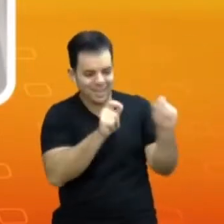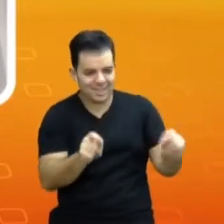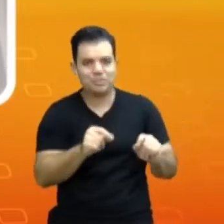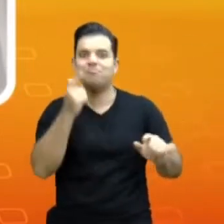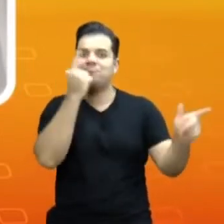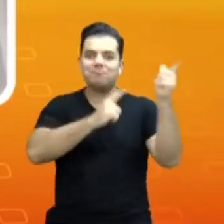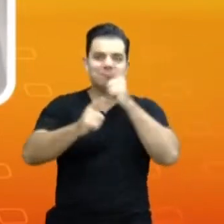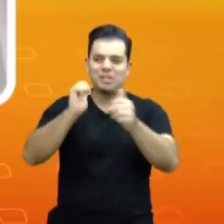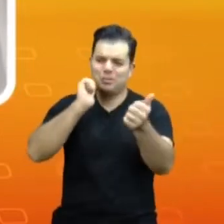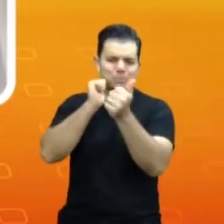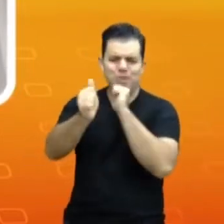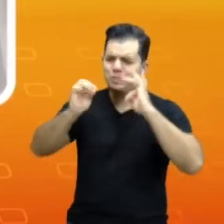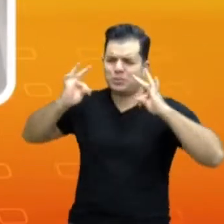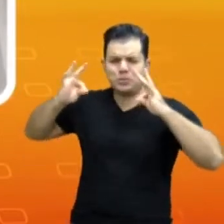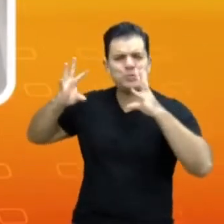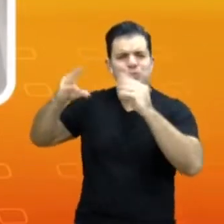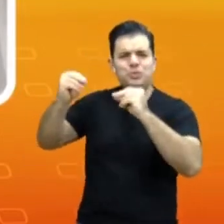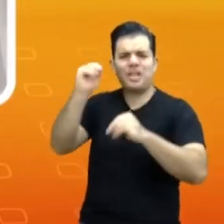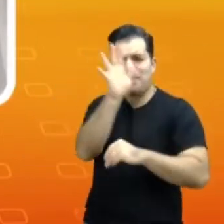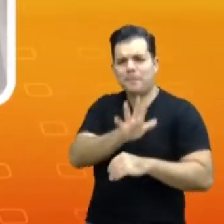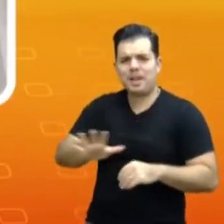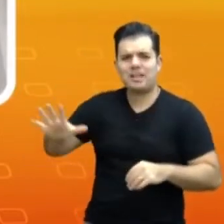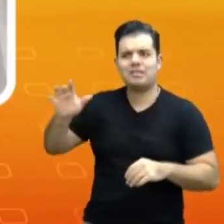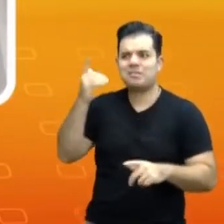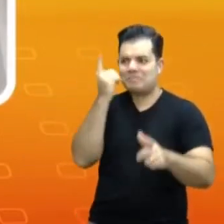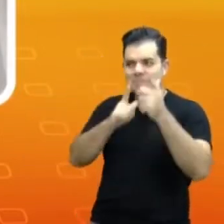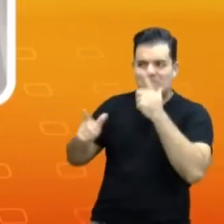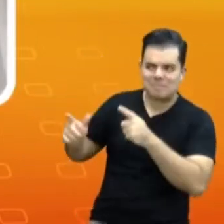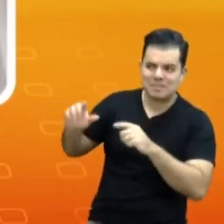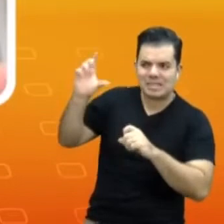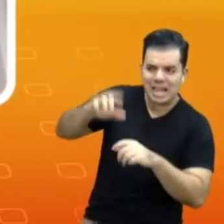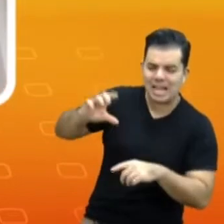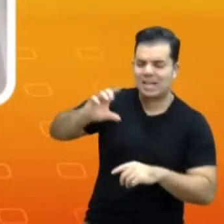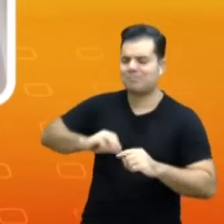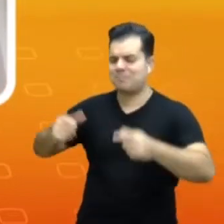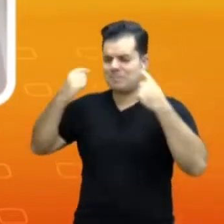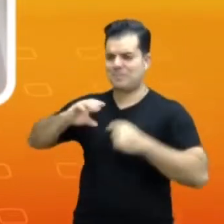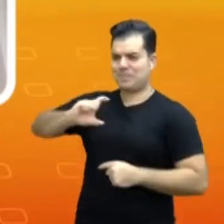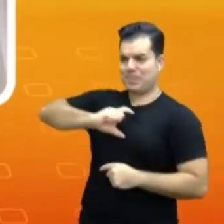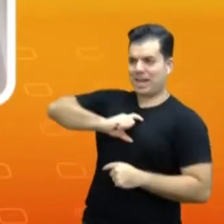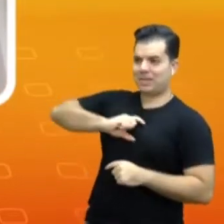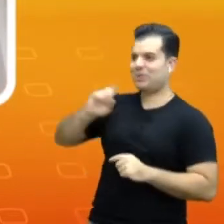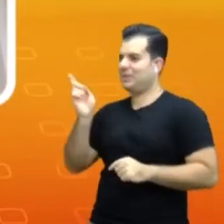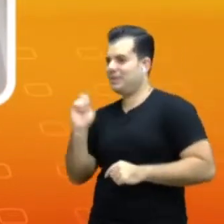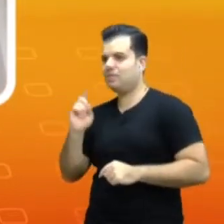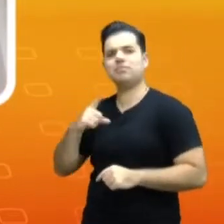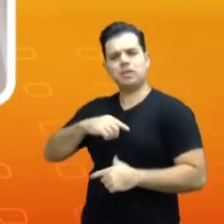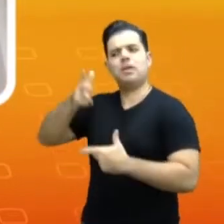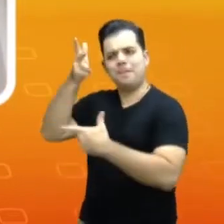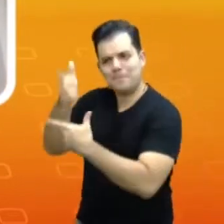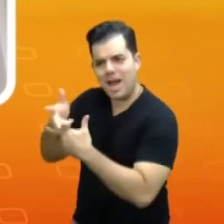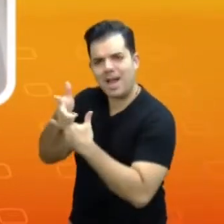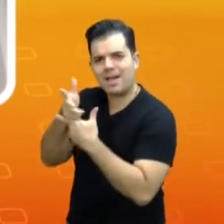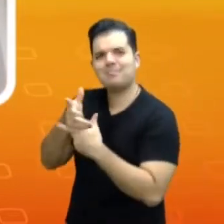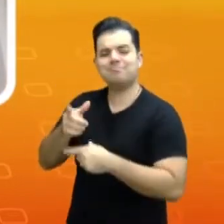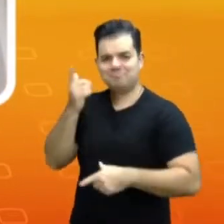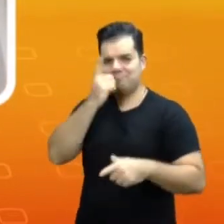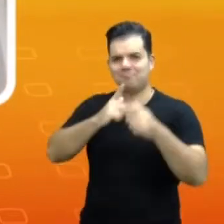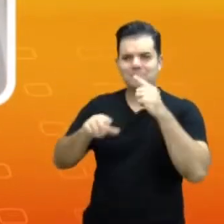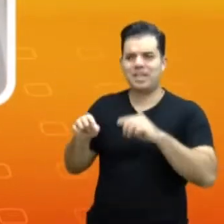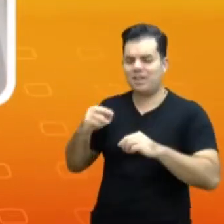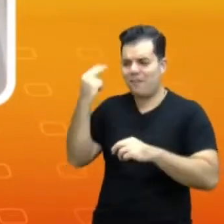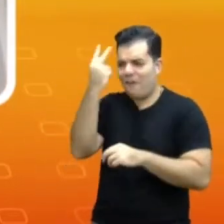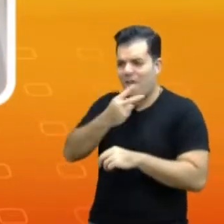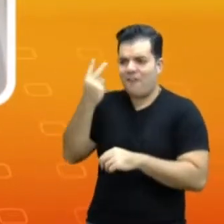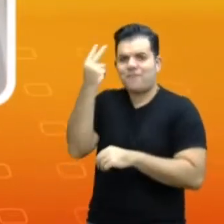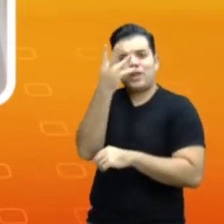eventos esportivos que o Brasil tinha uma perspectiva de chance, mesmo que não tivesse chance, presente estávamos e cobrindo isso ao longo das